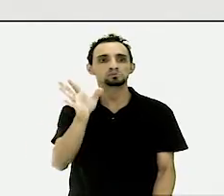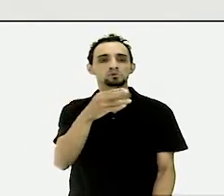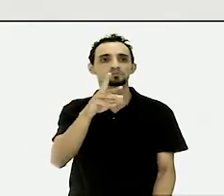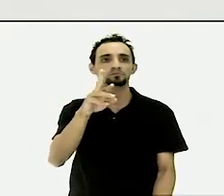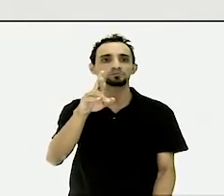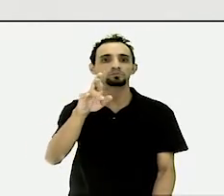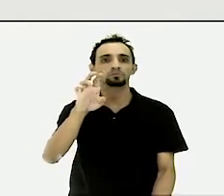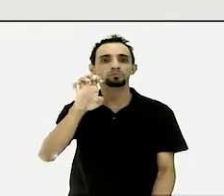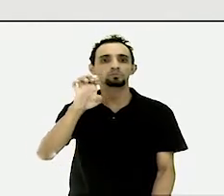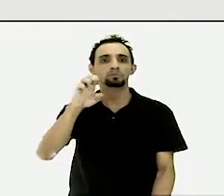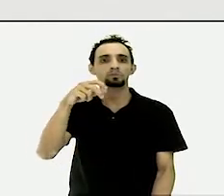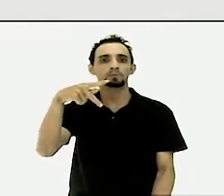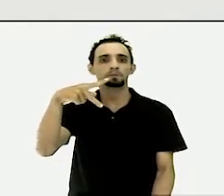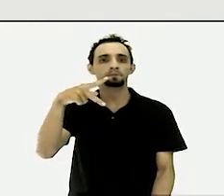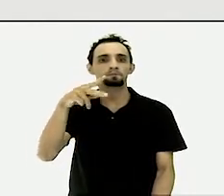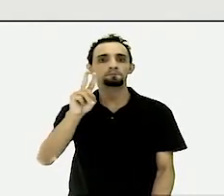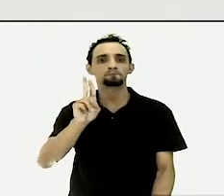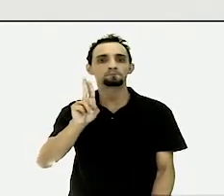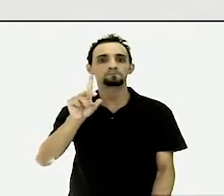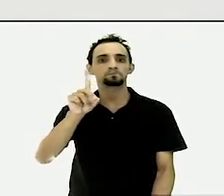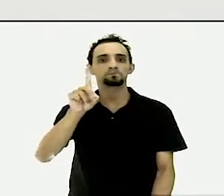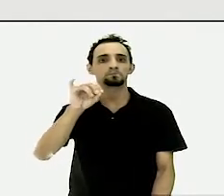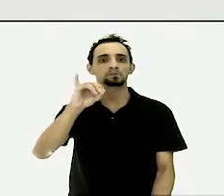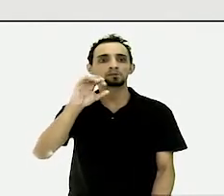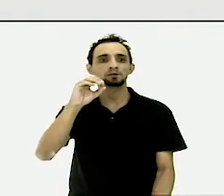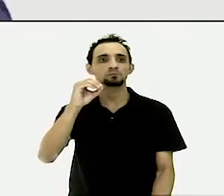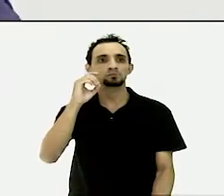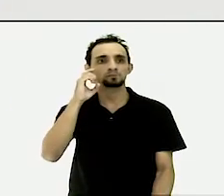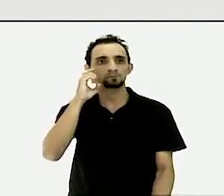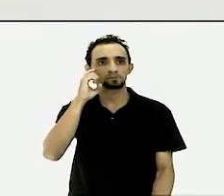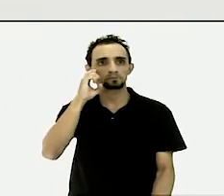não bastou mais eu falar isso. Vieram a legislação